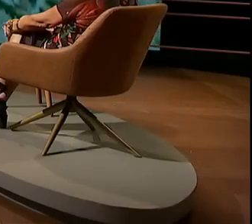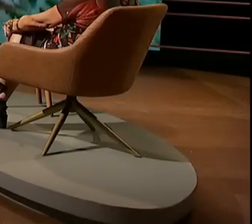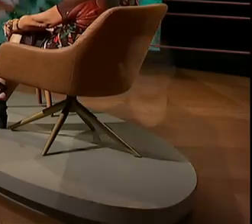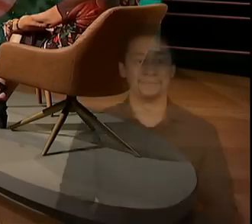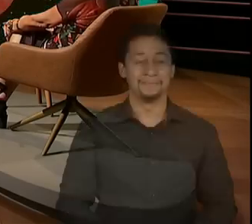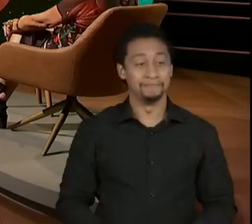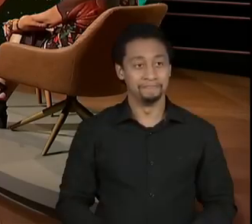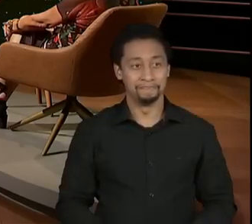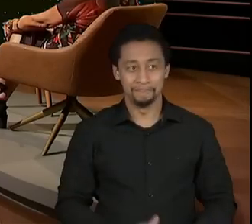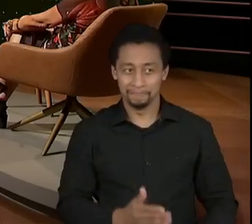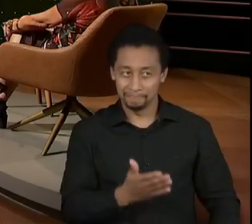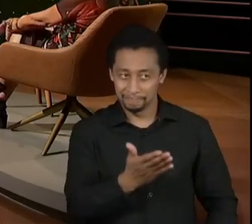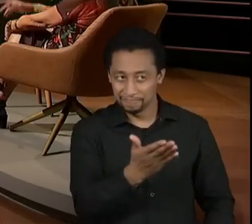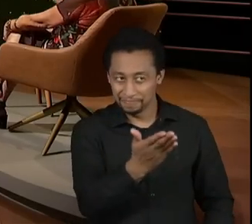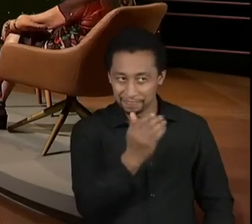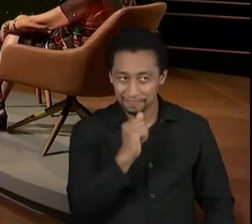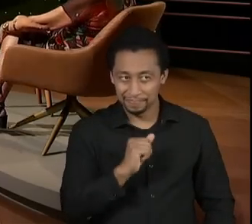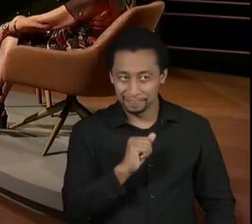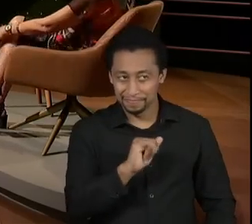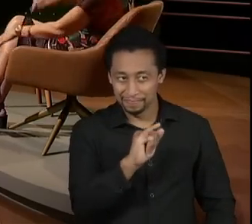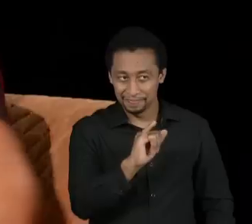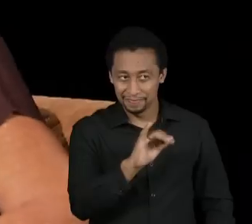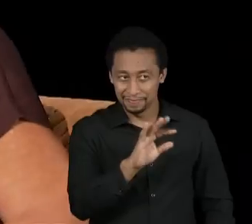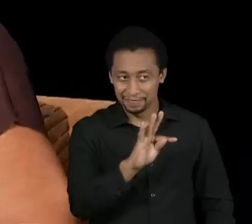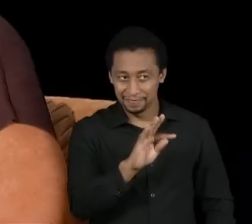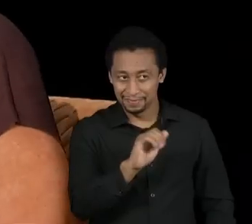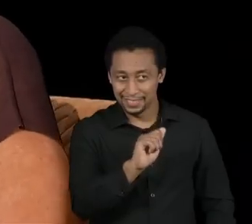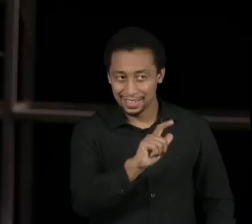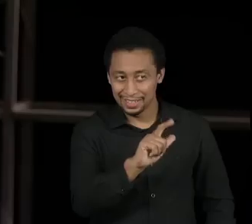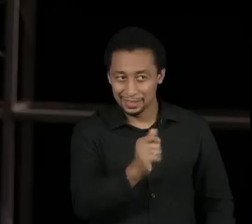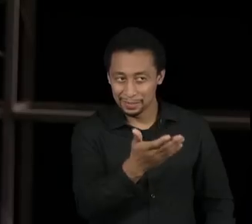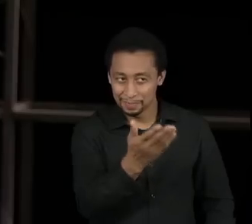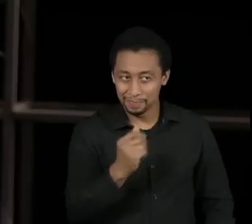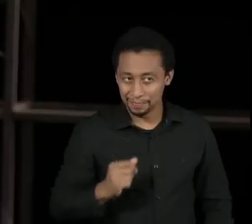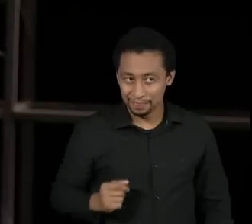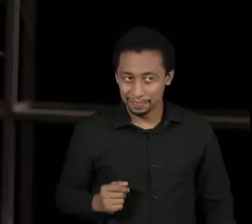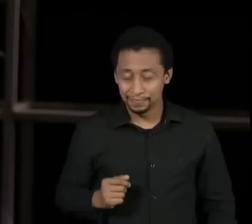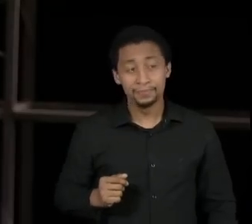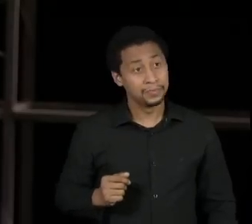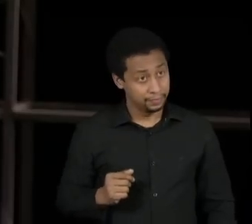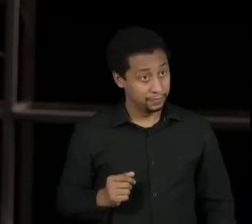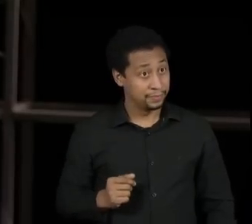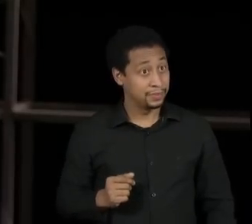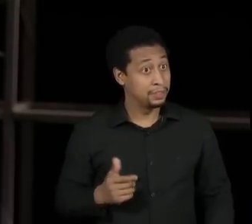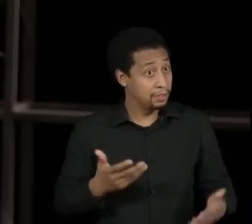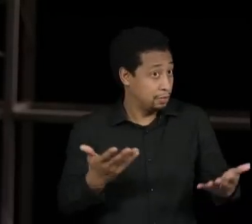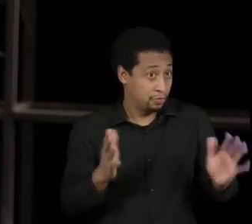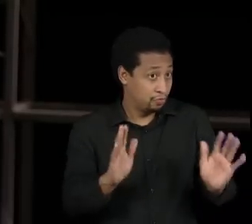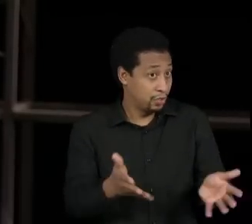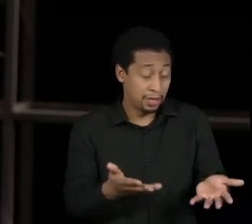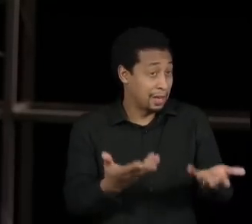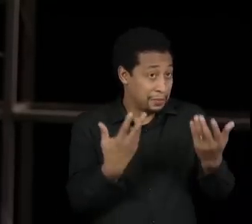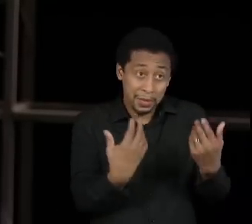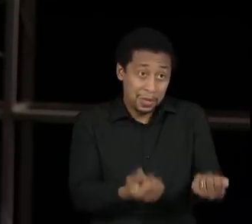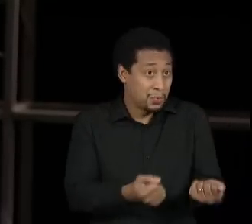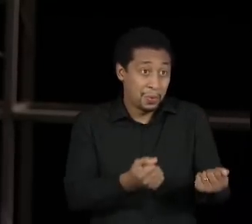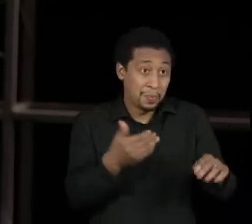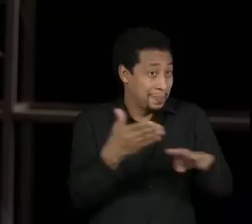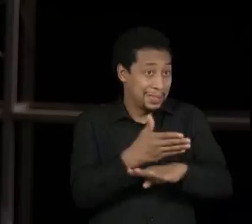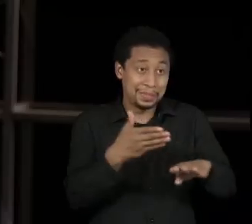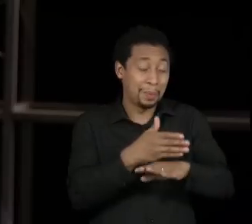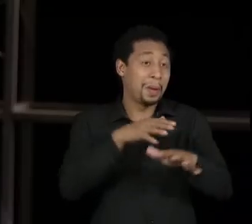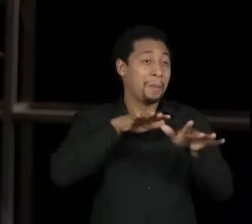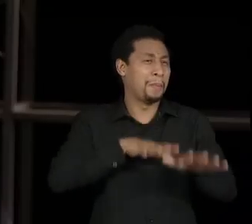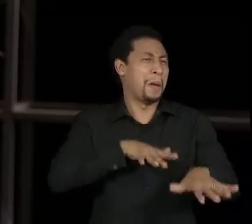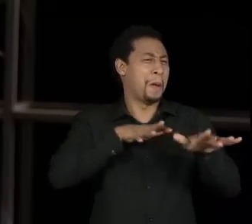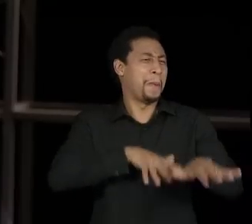E você, Ítala? Bom, muito bom. Você, claro que já chegou aderindo às passeatas e coisa e tal.